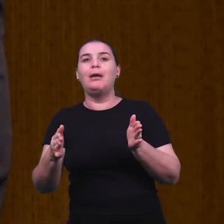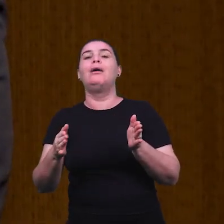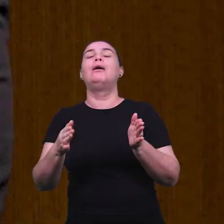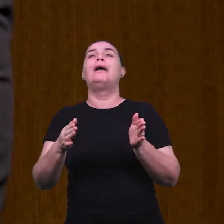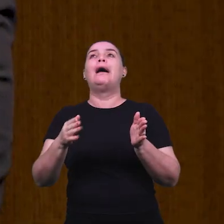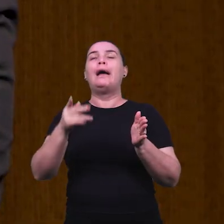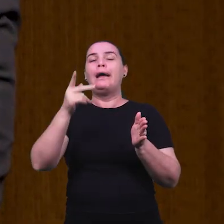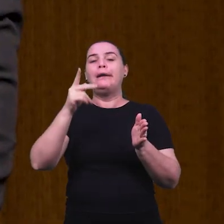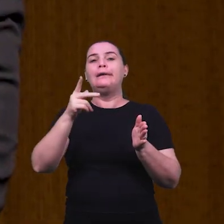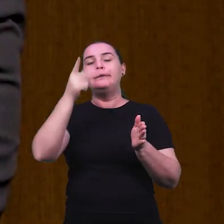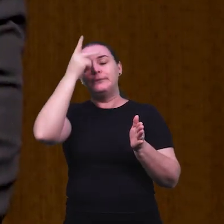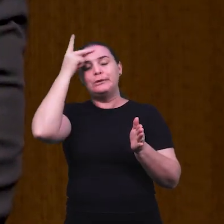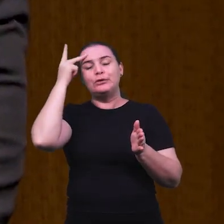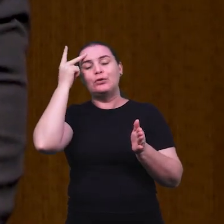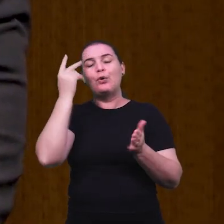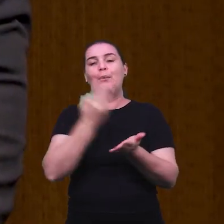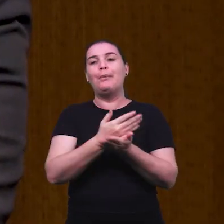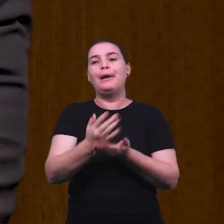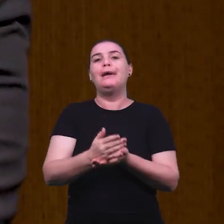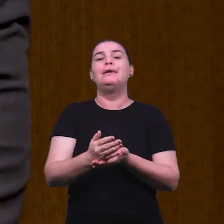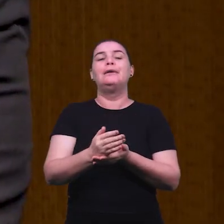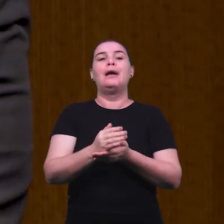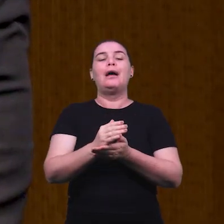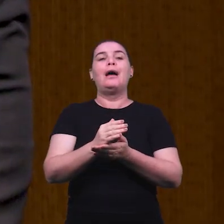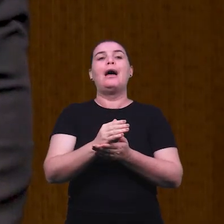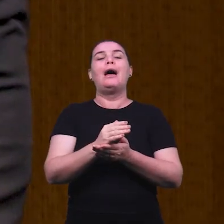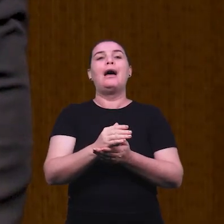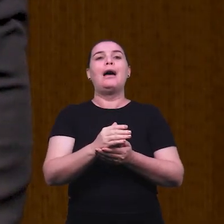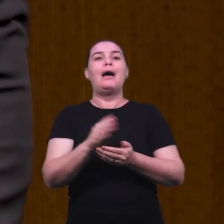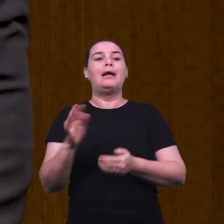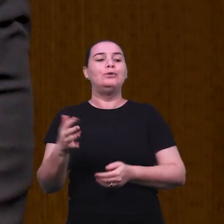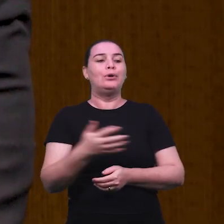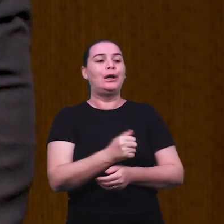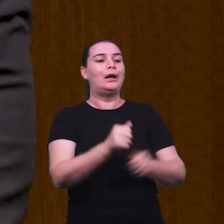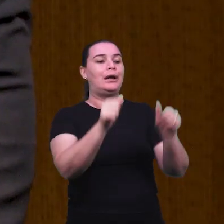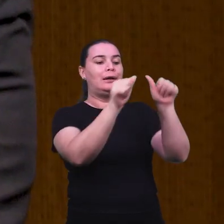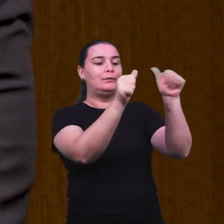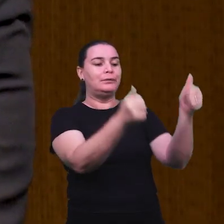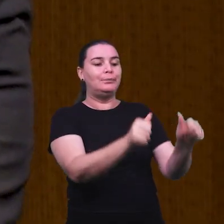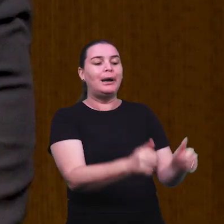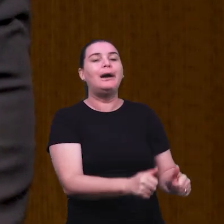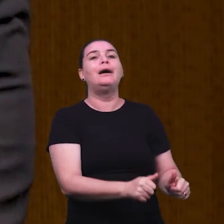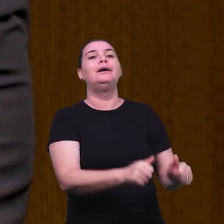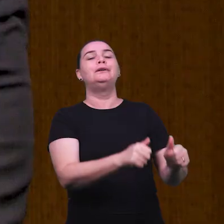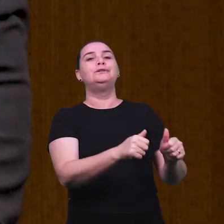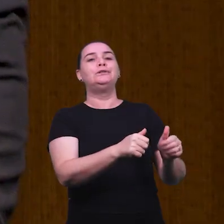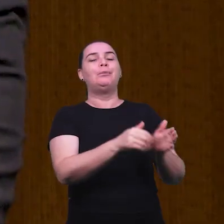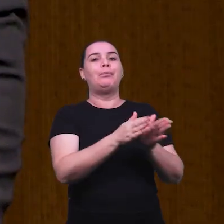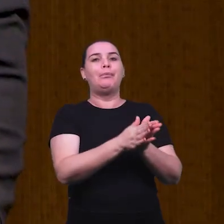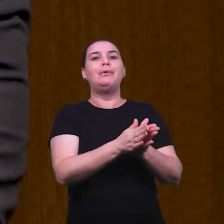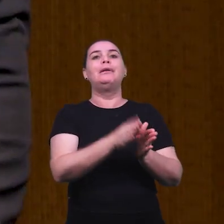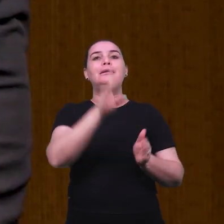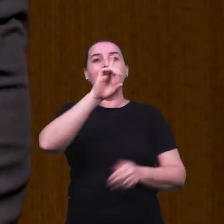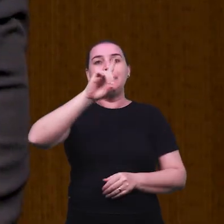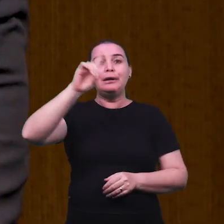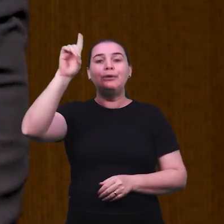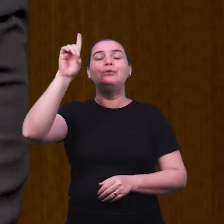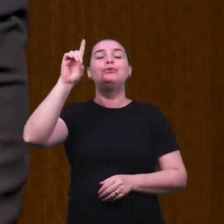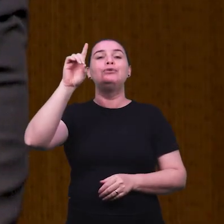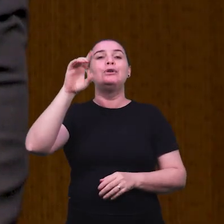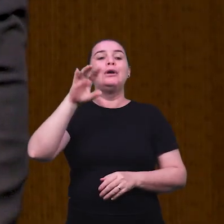outros deuses, cometendo atos que não agradavam ao Senhor, né? Passa-se o tempo, Deus levanta uma